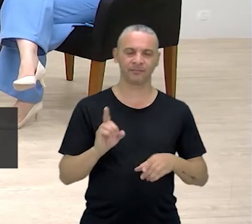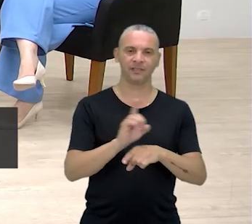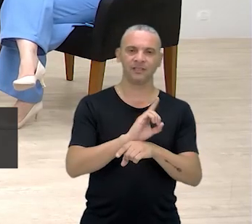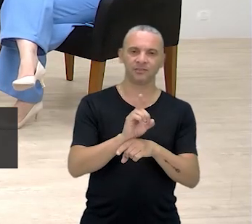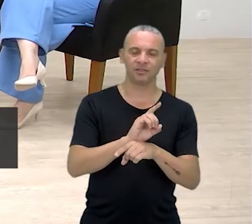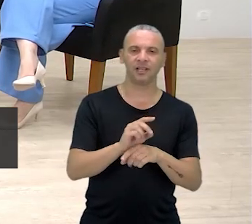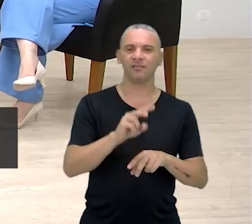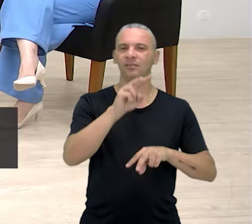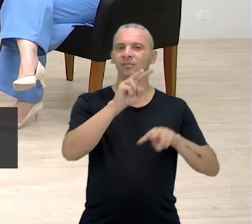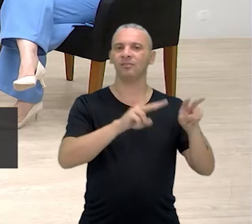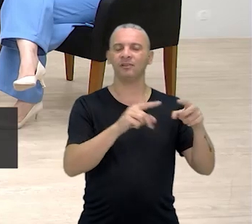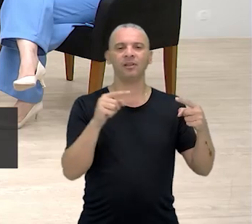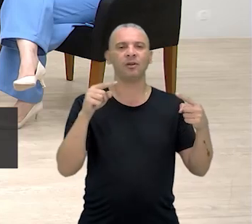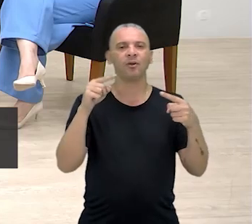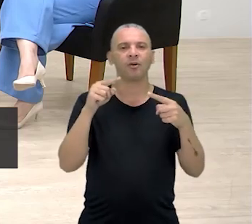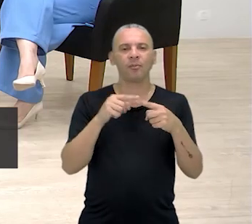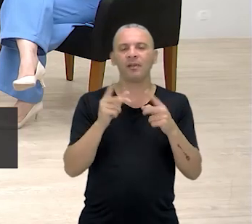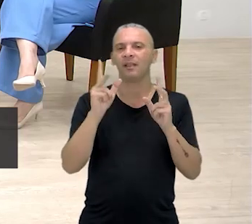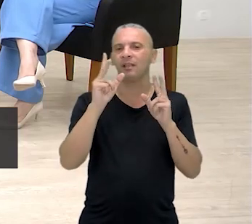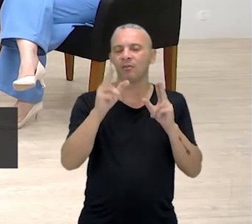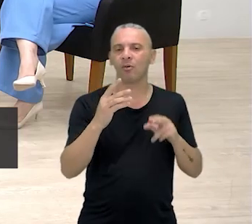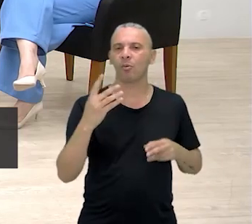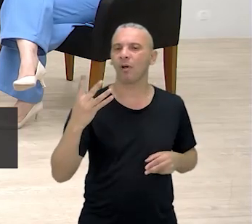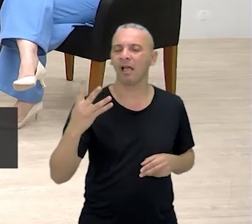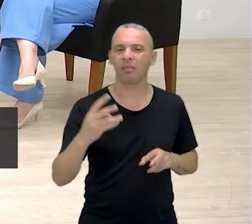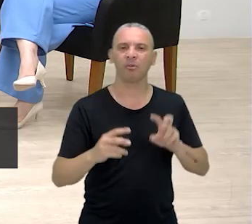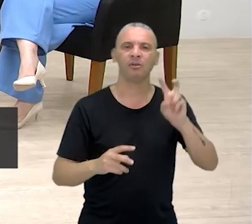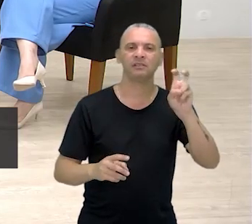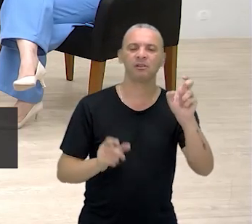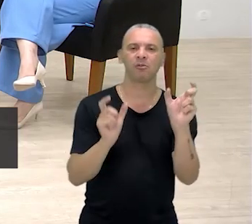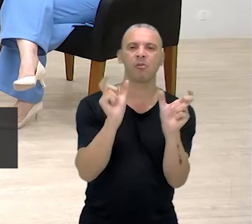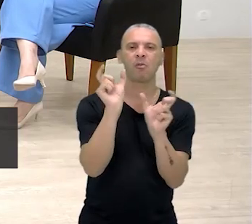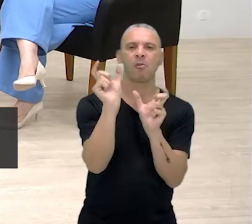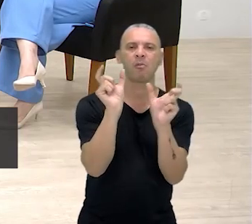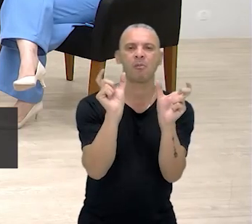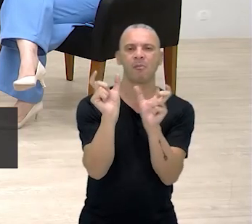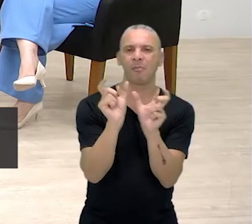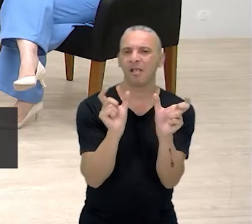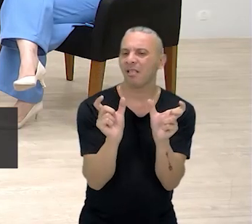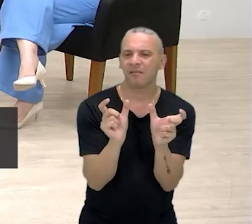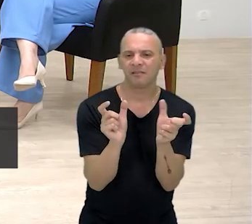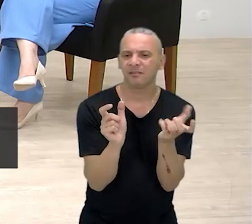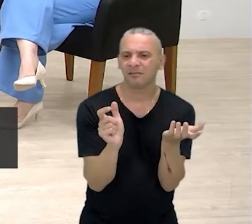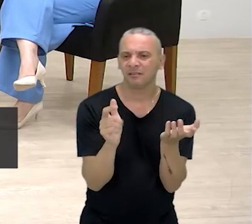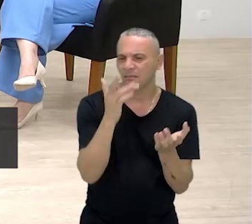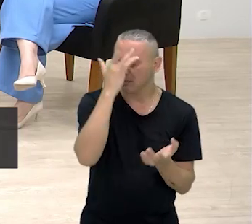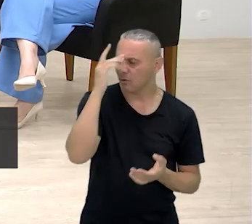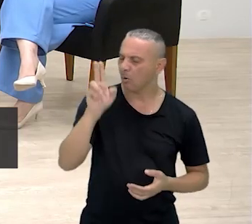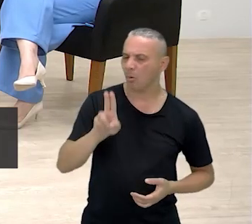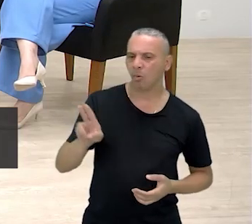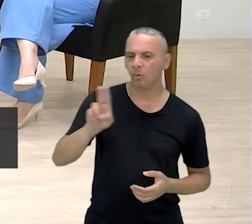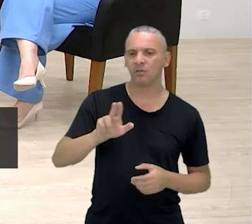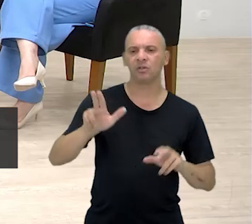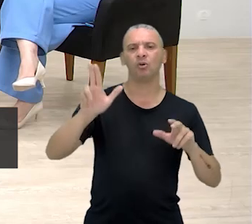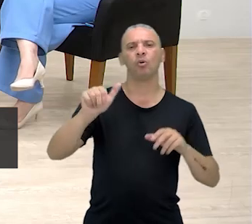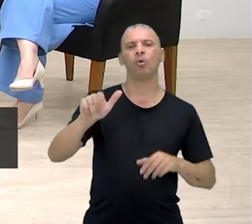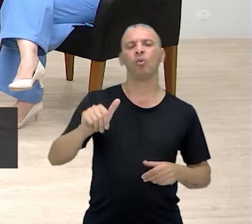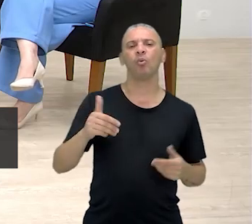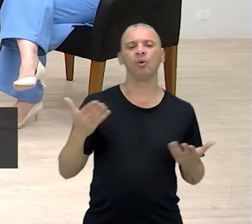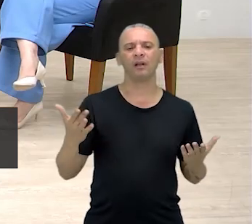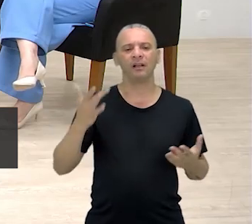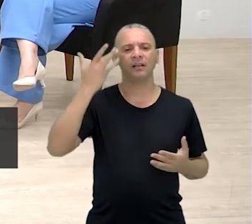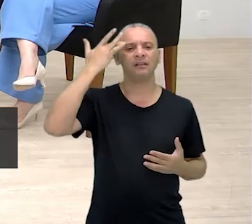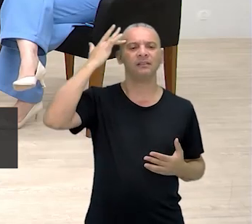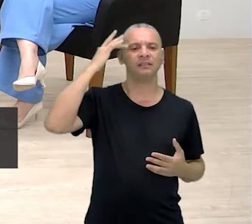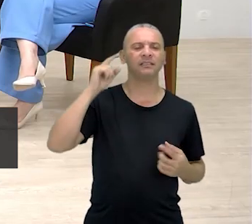para você, às vezes no mesmo parágrafo, 4, 5 palavras, tem palavras ali que eu nunca usei, na verdade. O que você acha desse vocabulário?